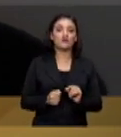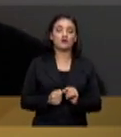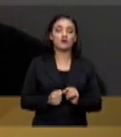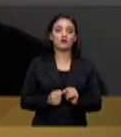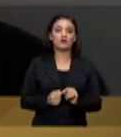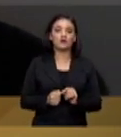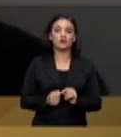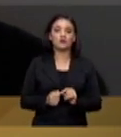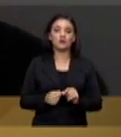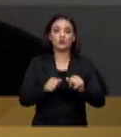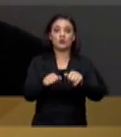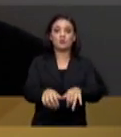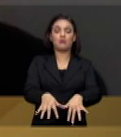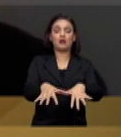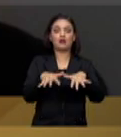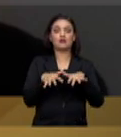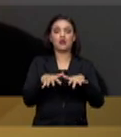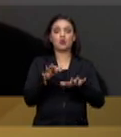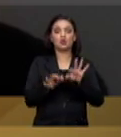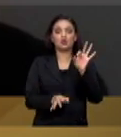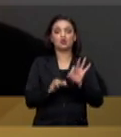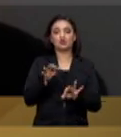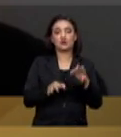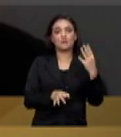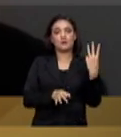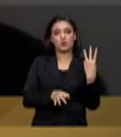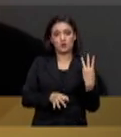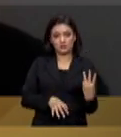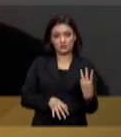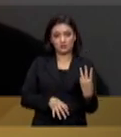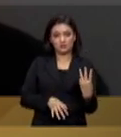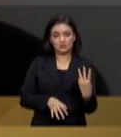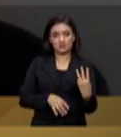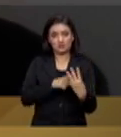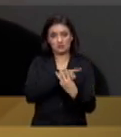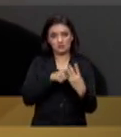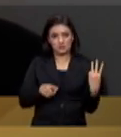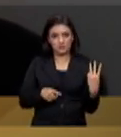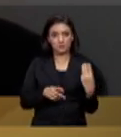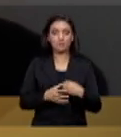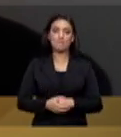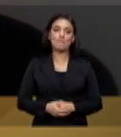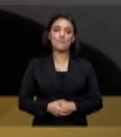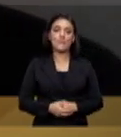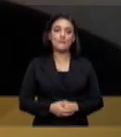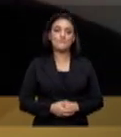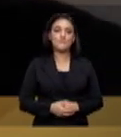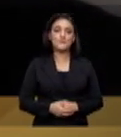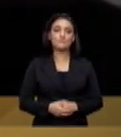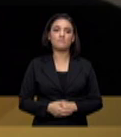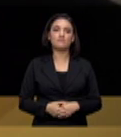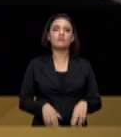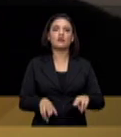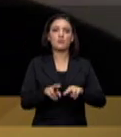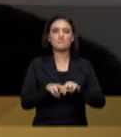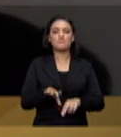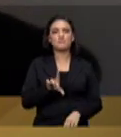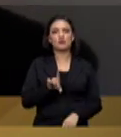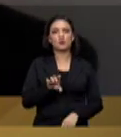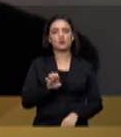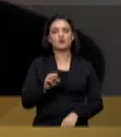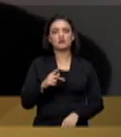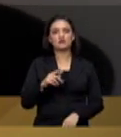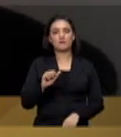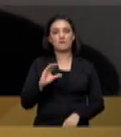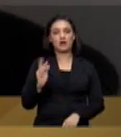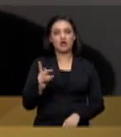ao plenário o julgamento dessas três insurgências. Por meio do despacho que é